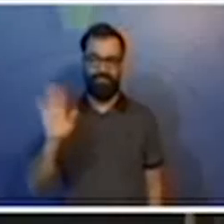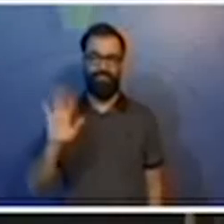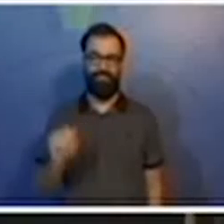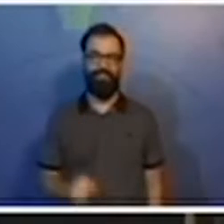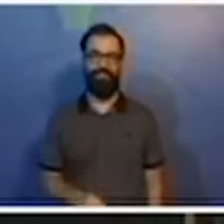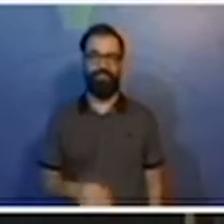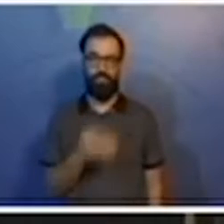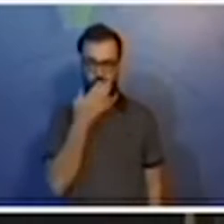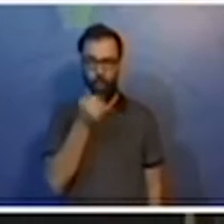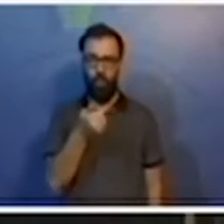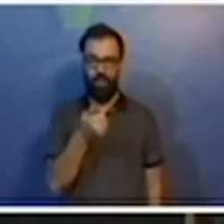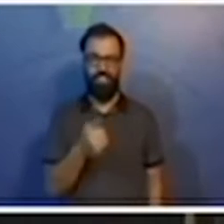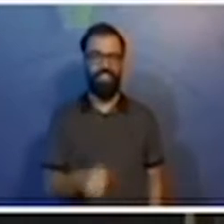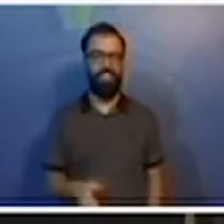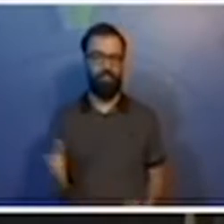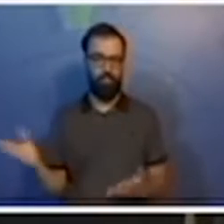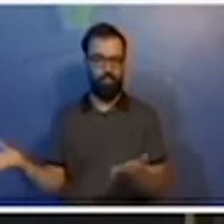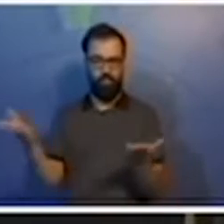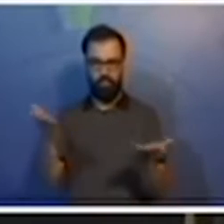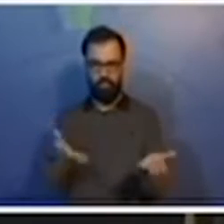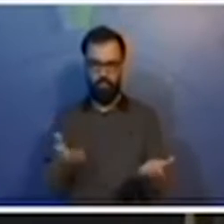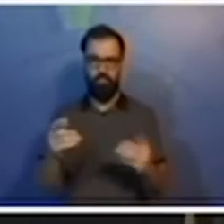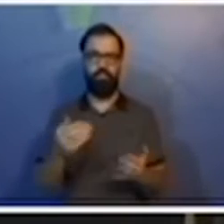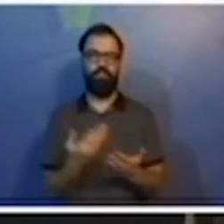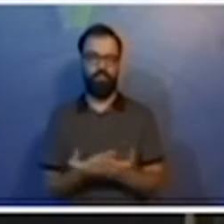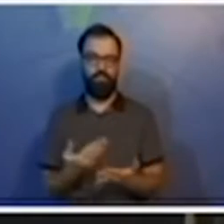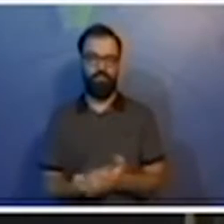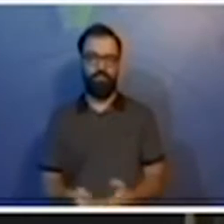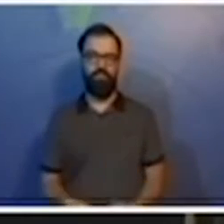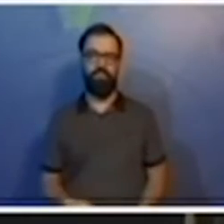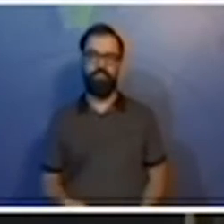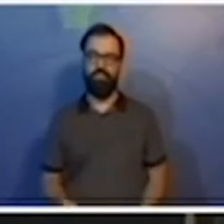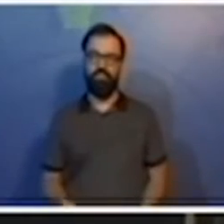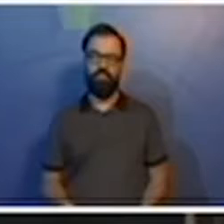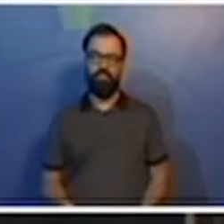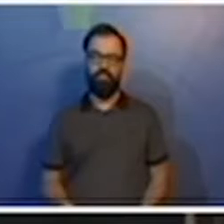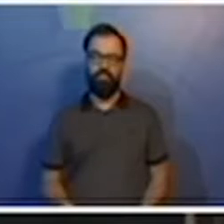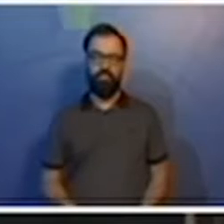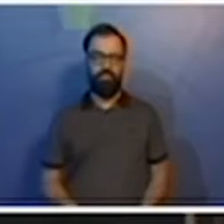Olá, pessoal. Sejam bem-vindos a mais uma aula de matemática. Nossa aula.